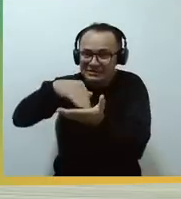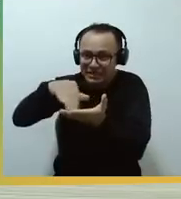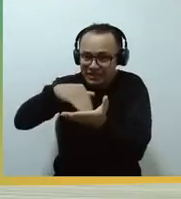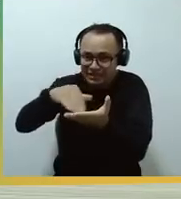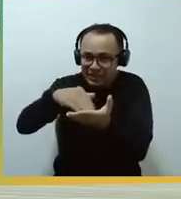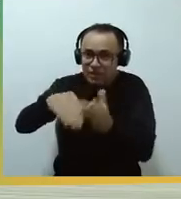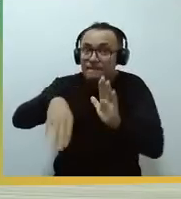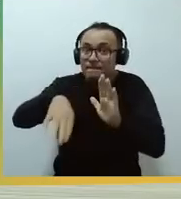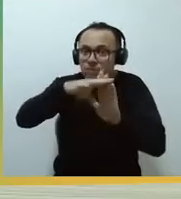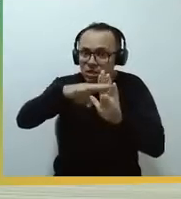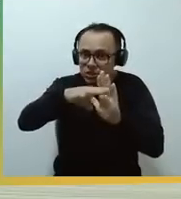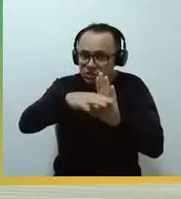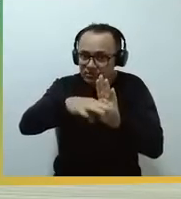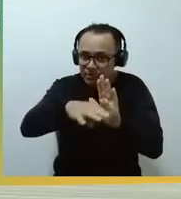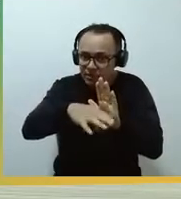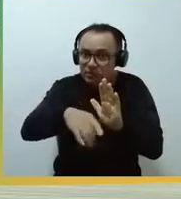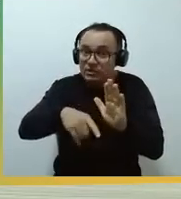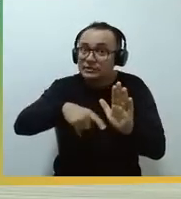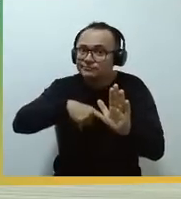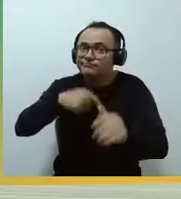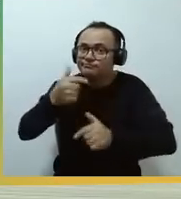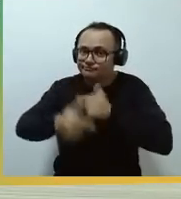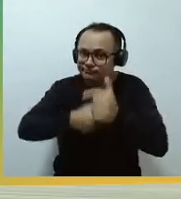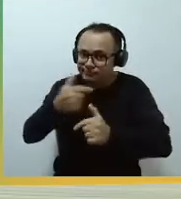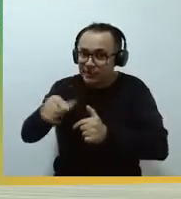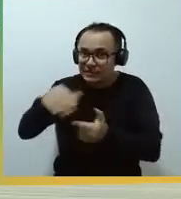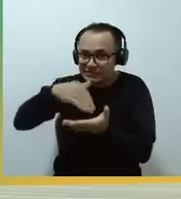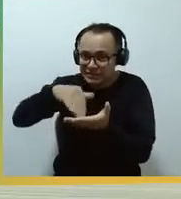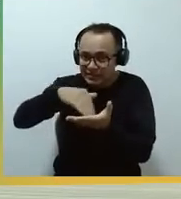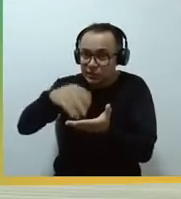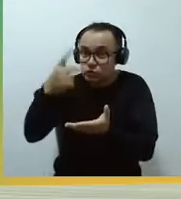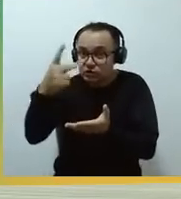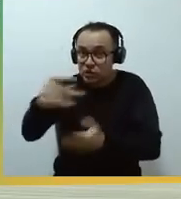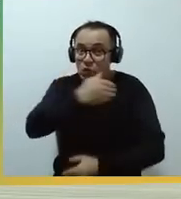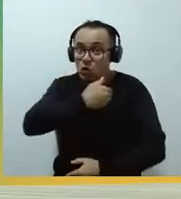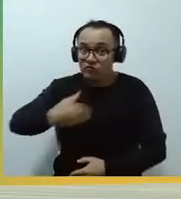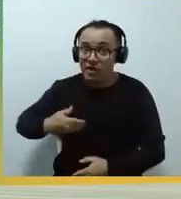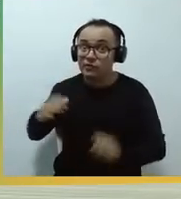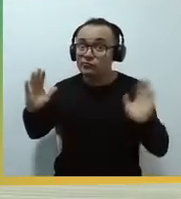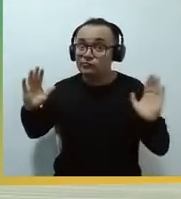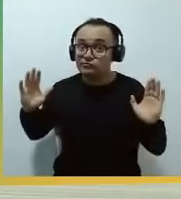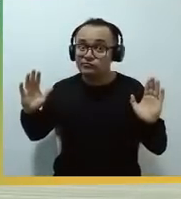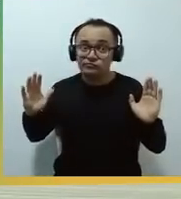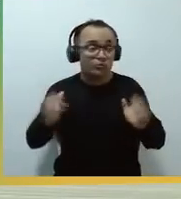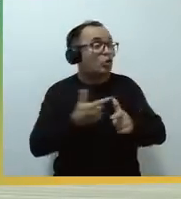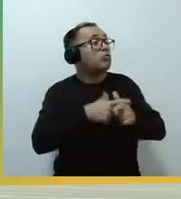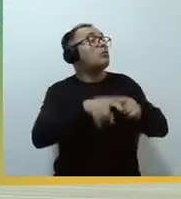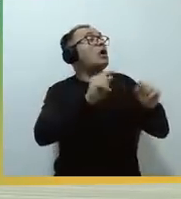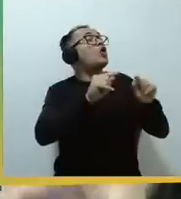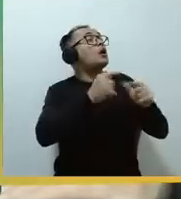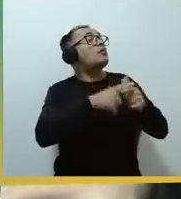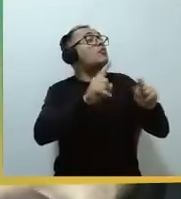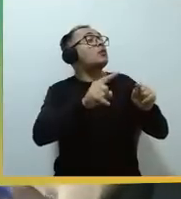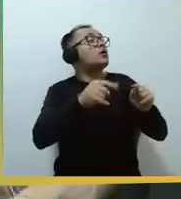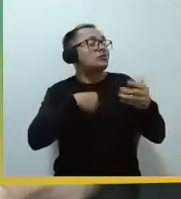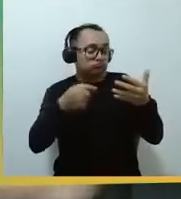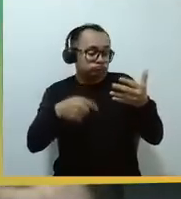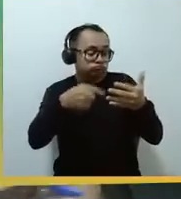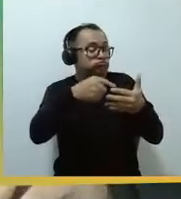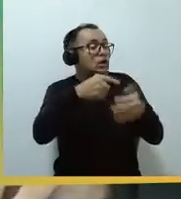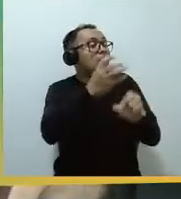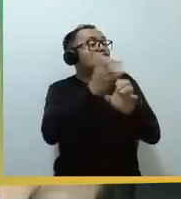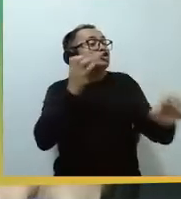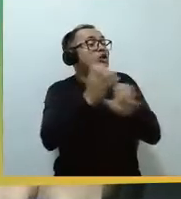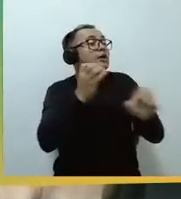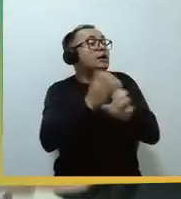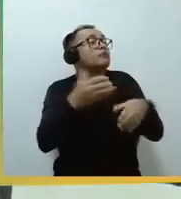ele teve cargos comissionados, mas ele foi secretário durante o seu governo. Sim, qual é o problema? O cara preenchia os requisitos, era um engenheiro preparado, na época